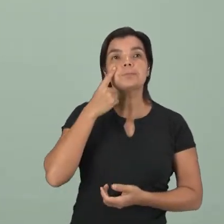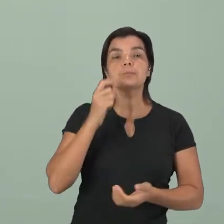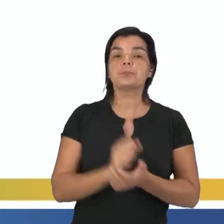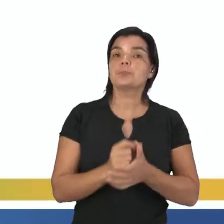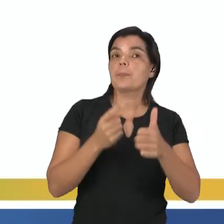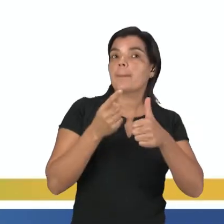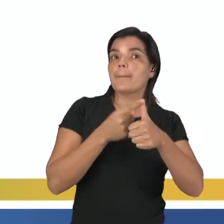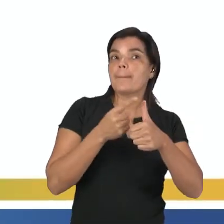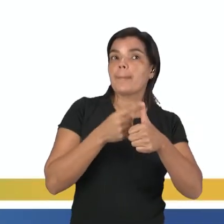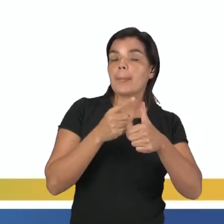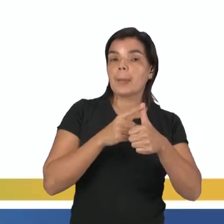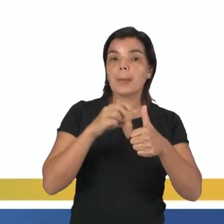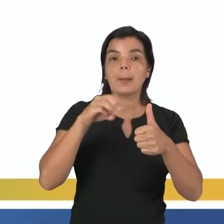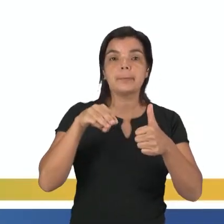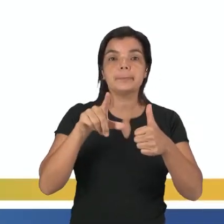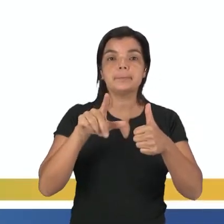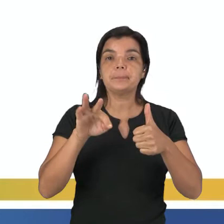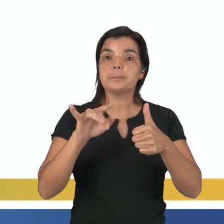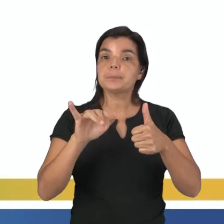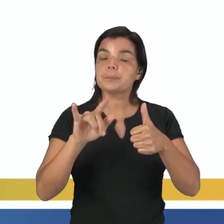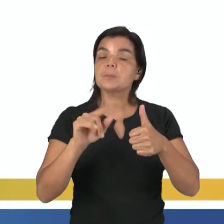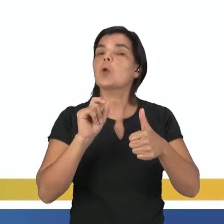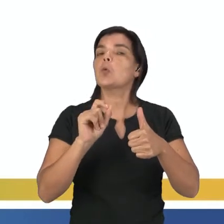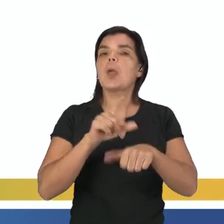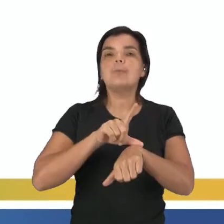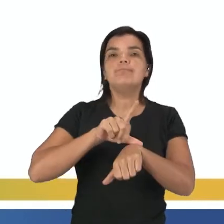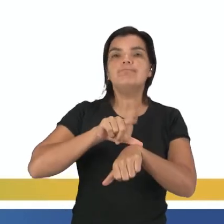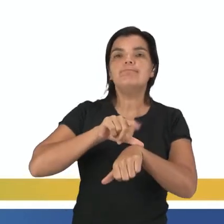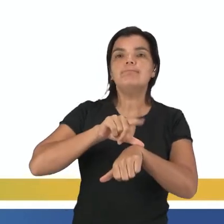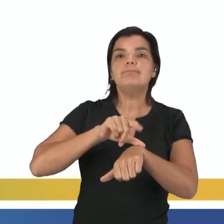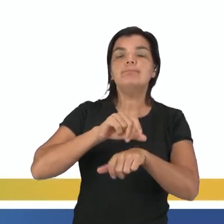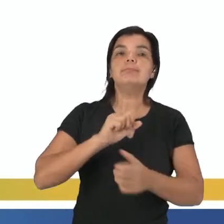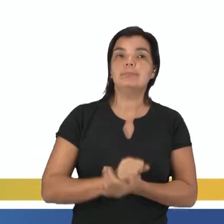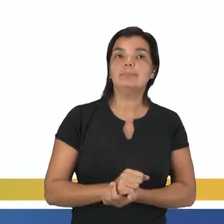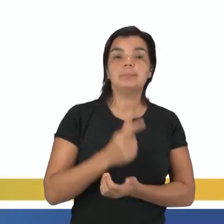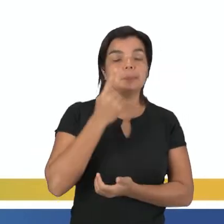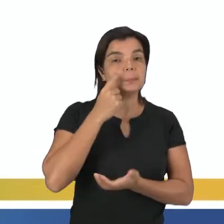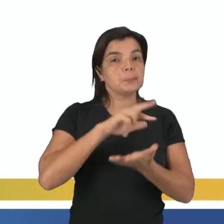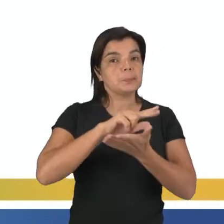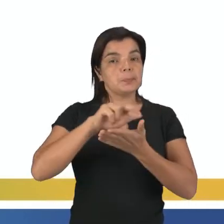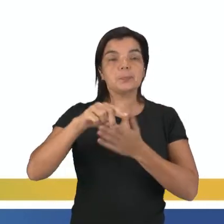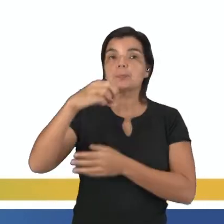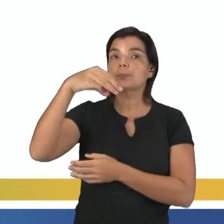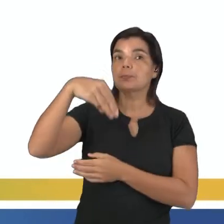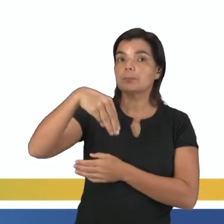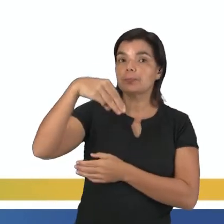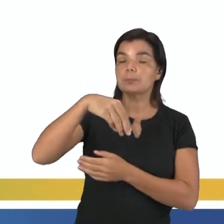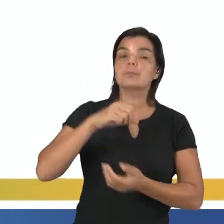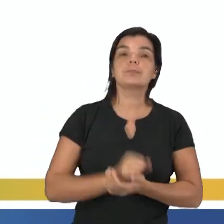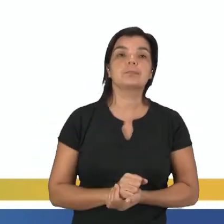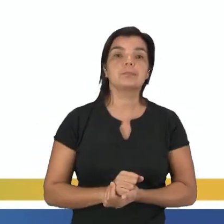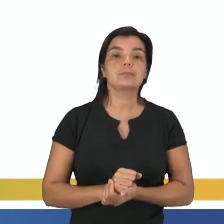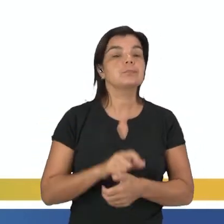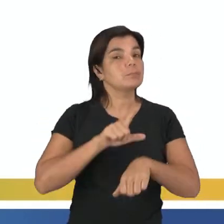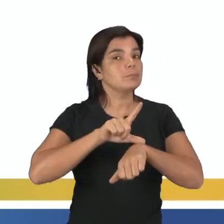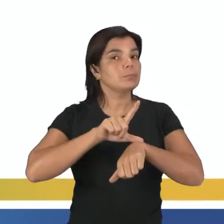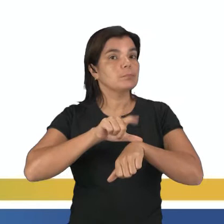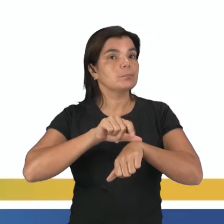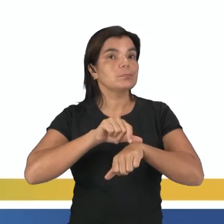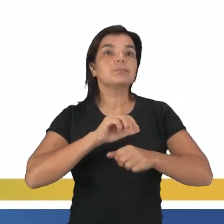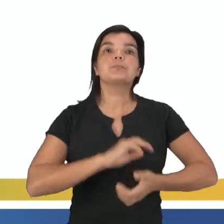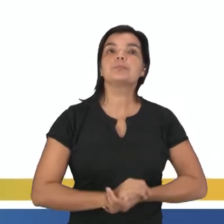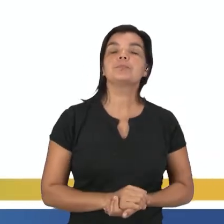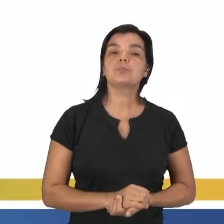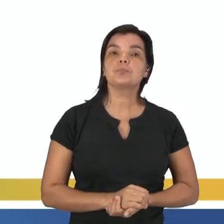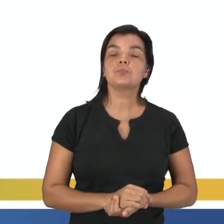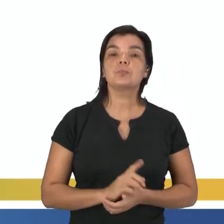o primeiro múltiplo, né, de minutos é a hora. Ou seja, quando eu tenho vários minutos, eu gero uma certa hora,